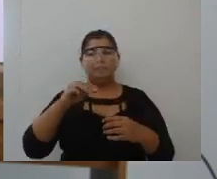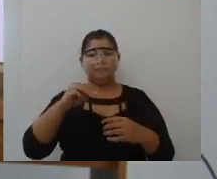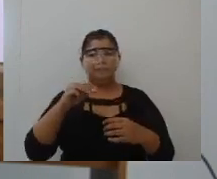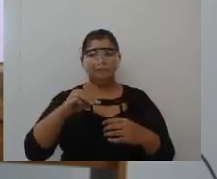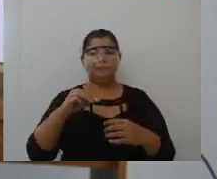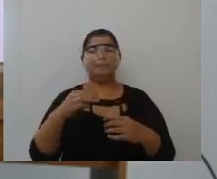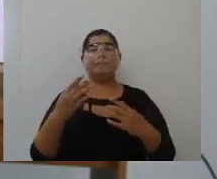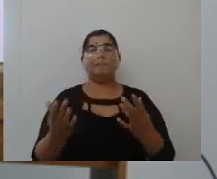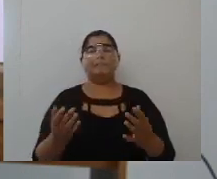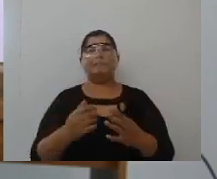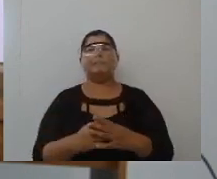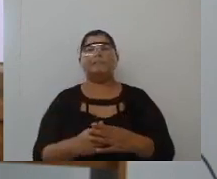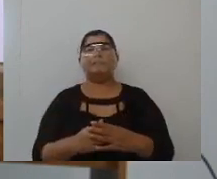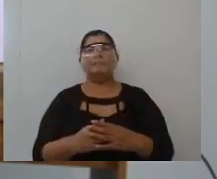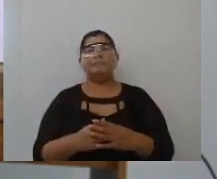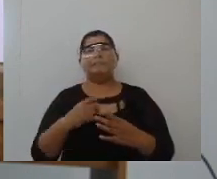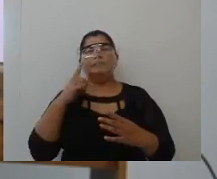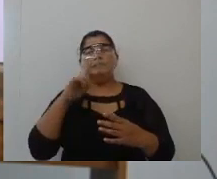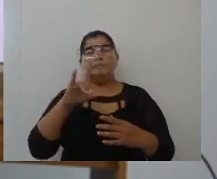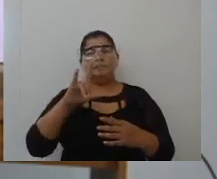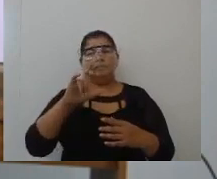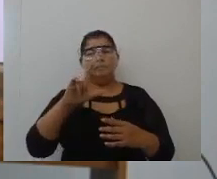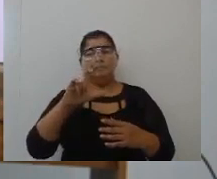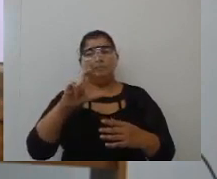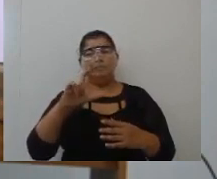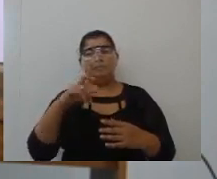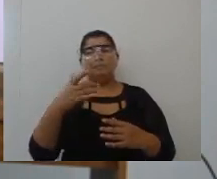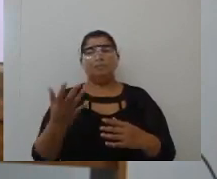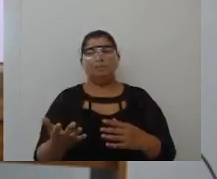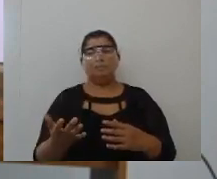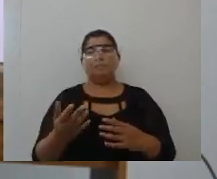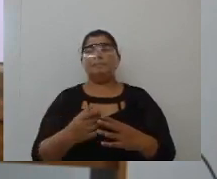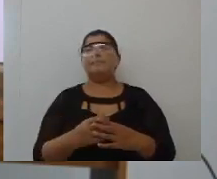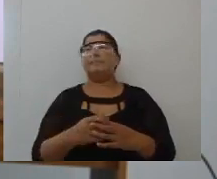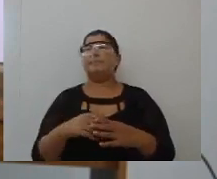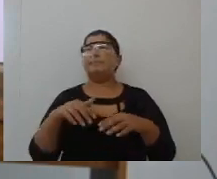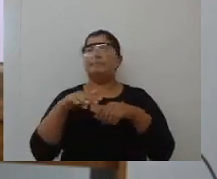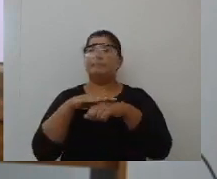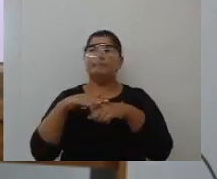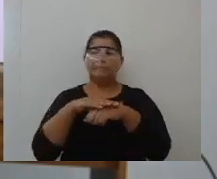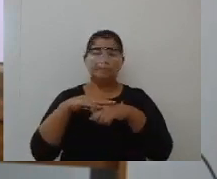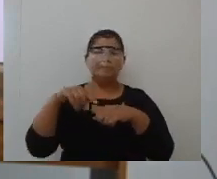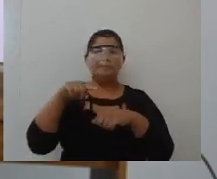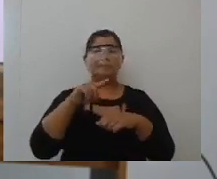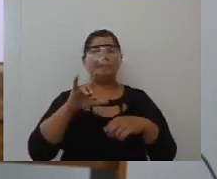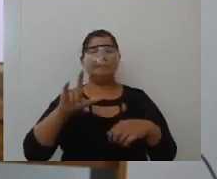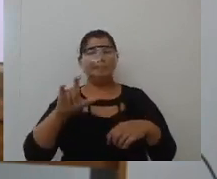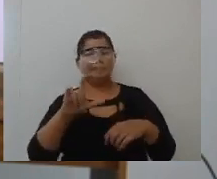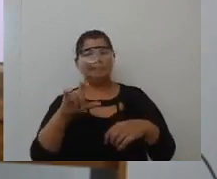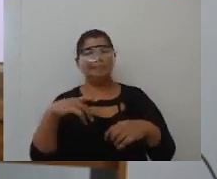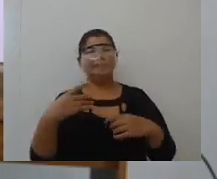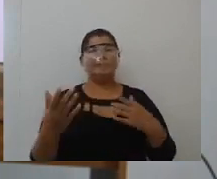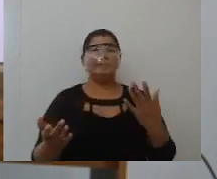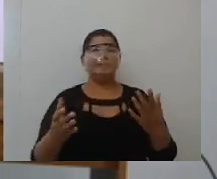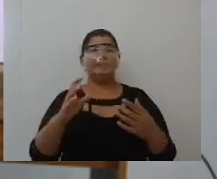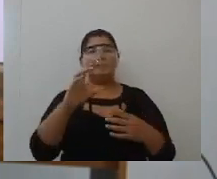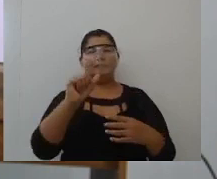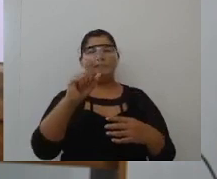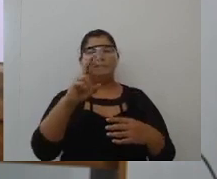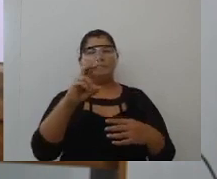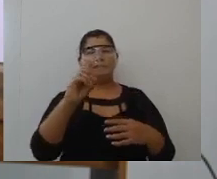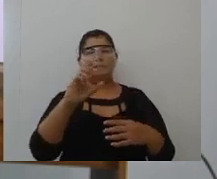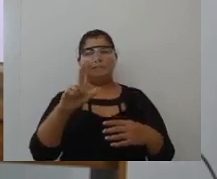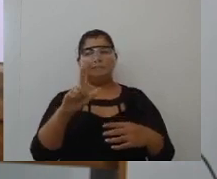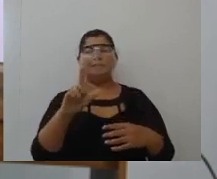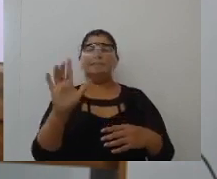Deixa eu ver se chegou alguma coisa aqui para mim. Chegou. Deixa eu falar aqui com o pessoal. Oi, Carol